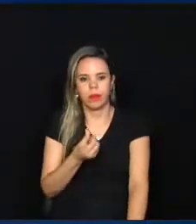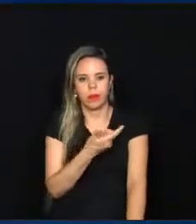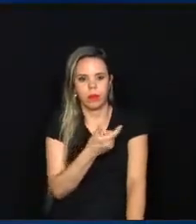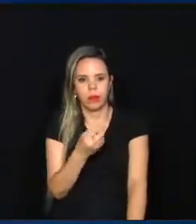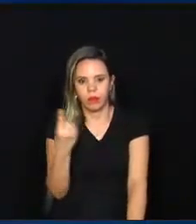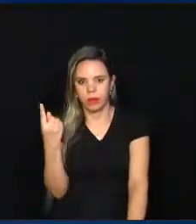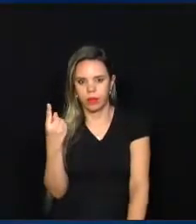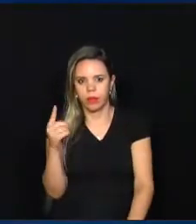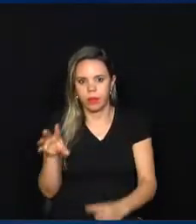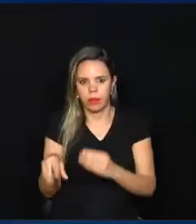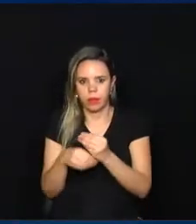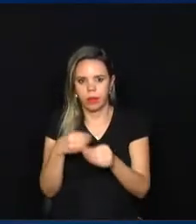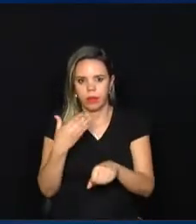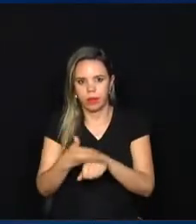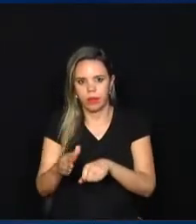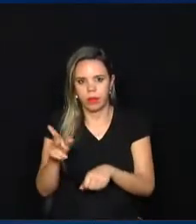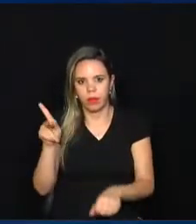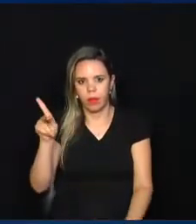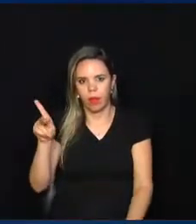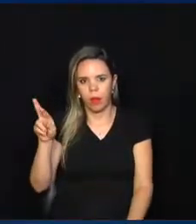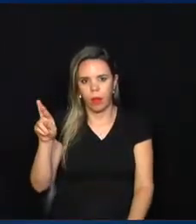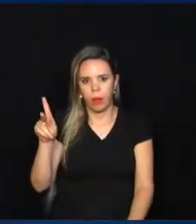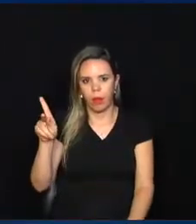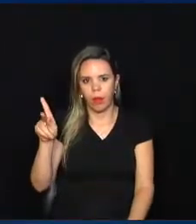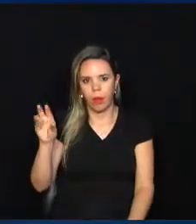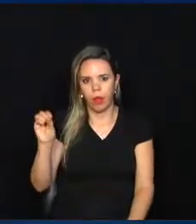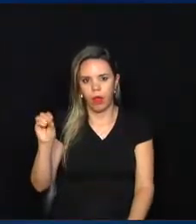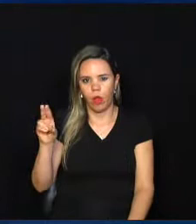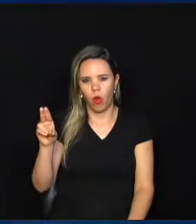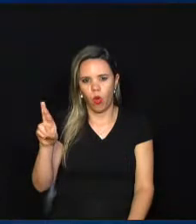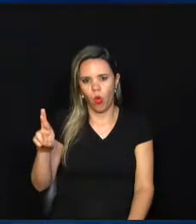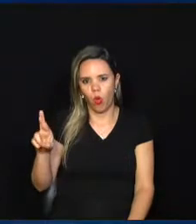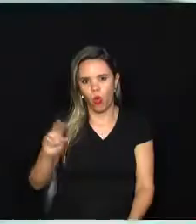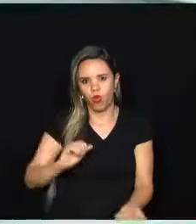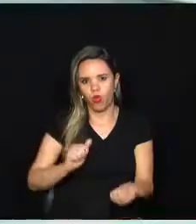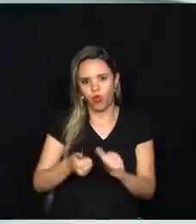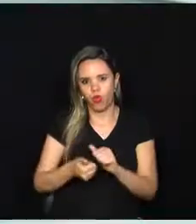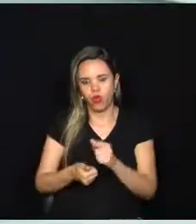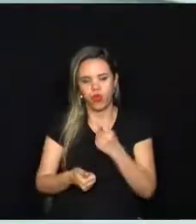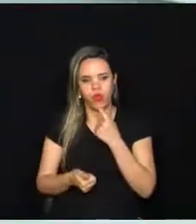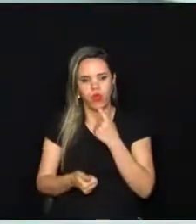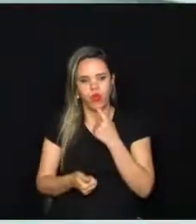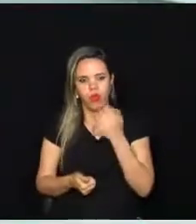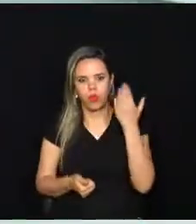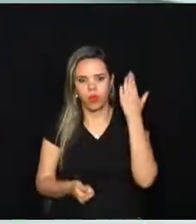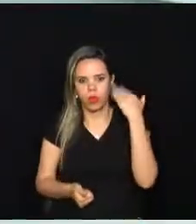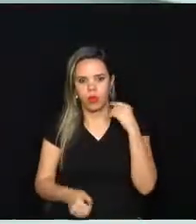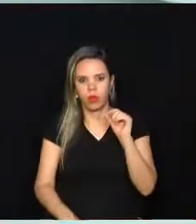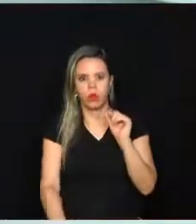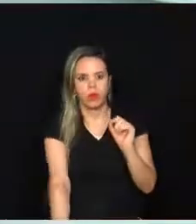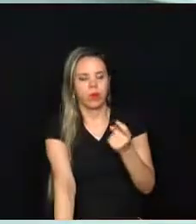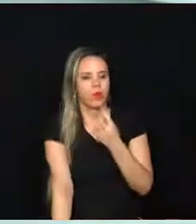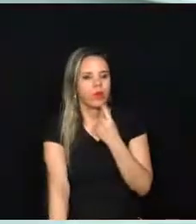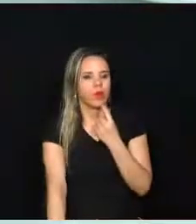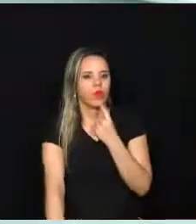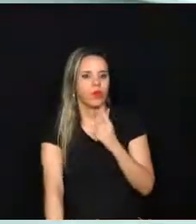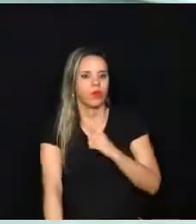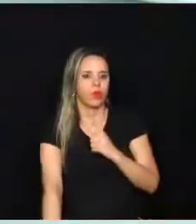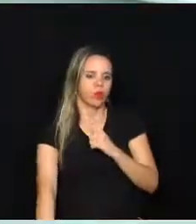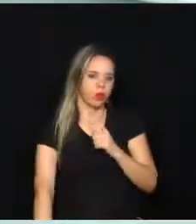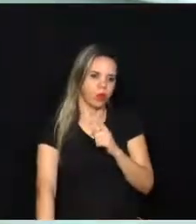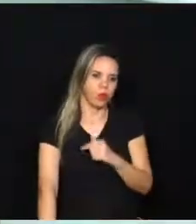2021 institui a prática de parkour como esporte no município de Campinas. Nós sabemos que Campinas, por